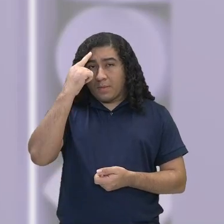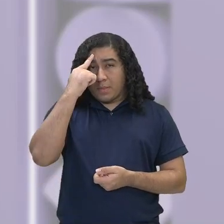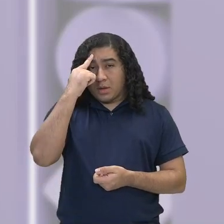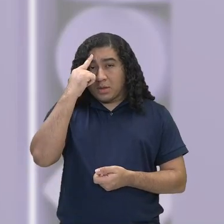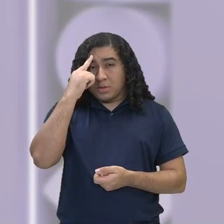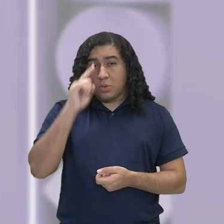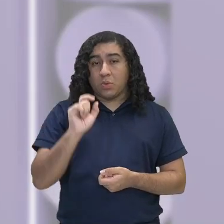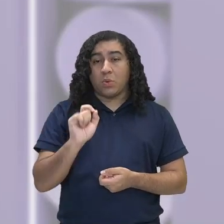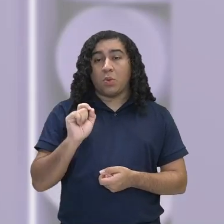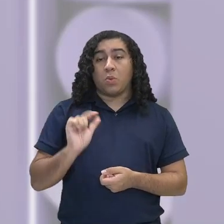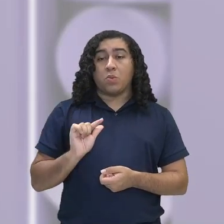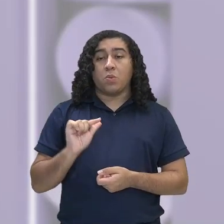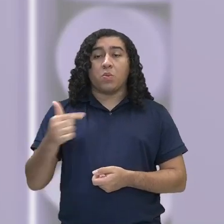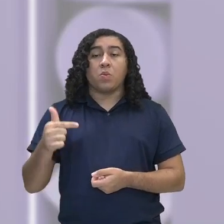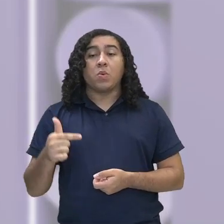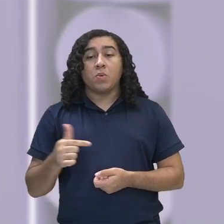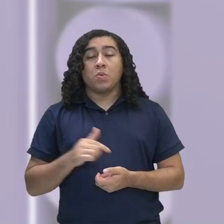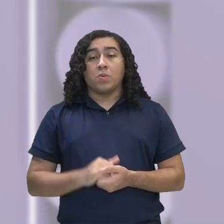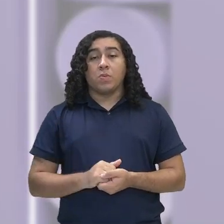do que